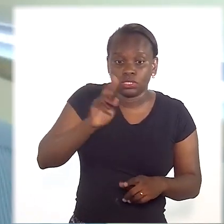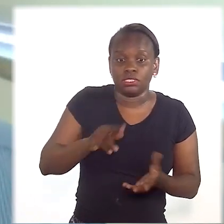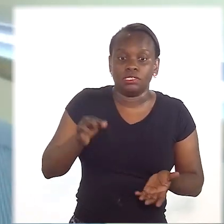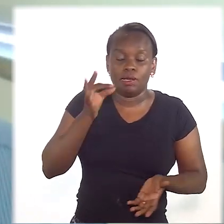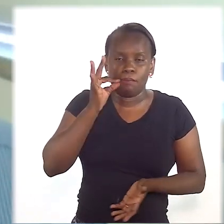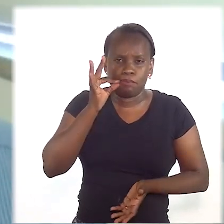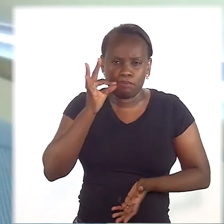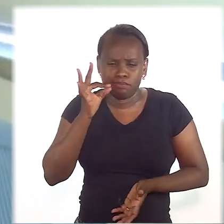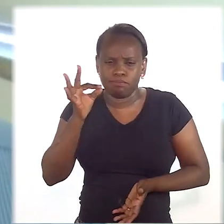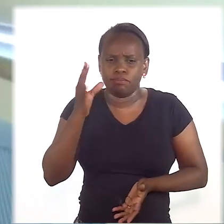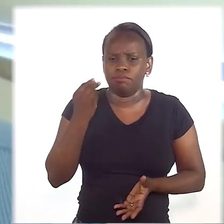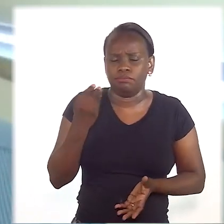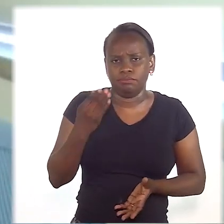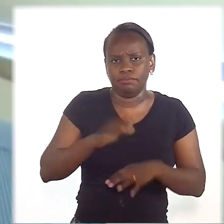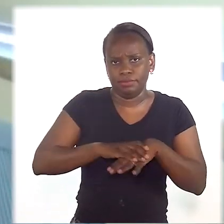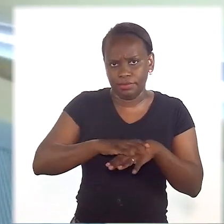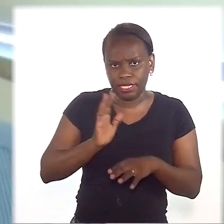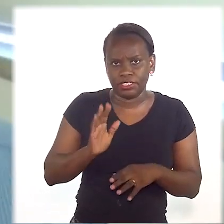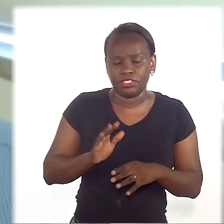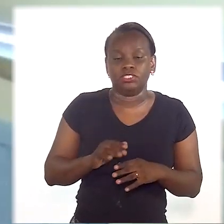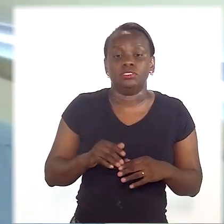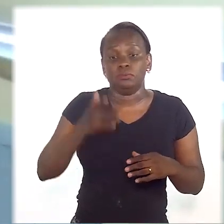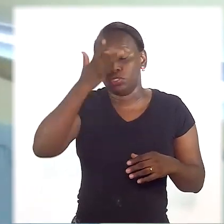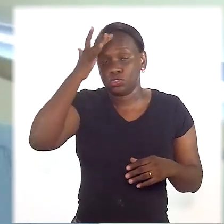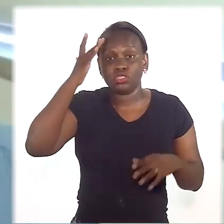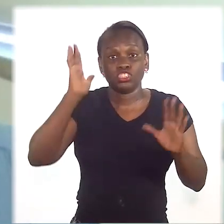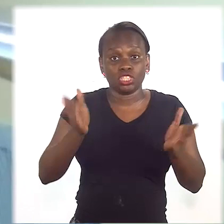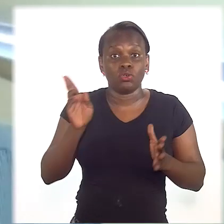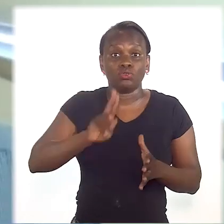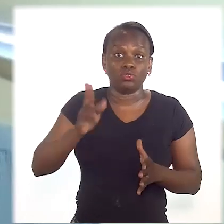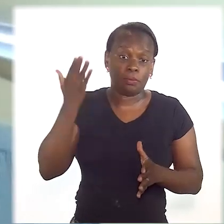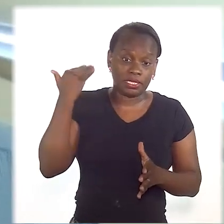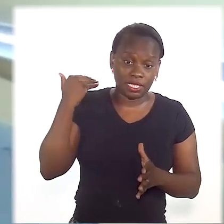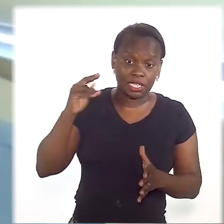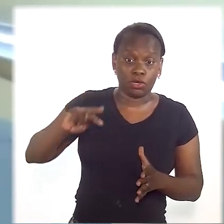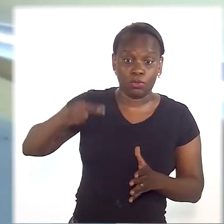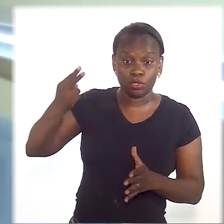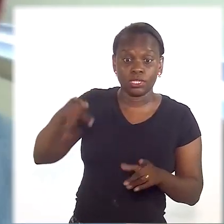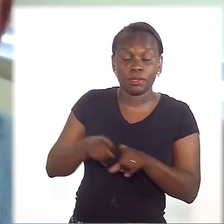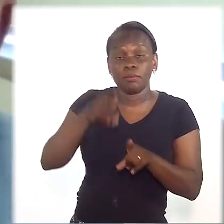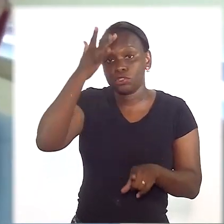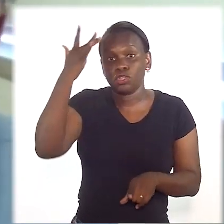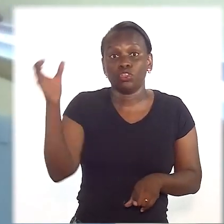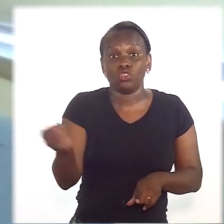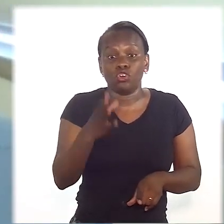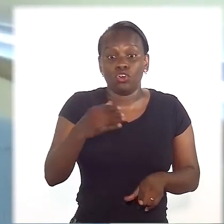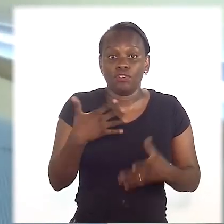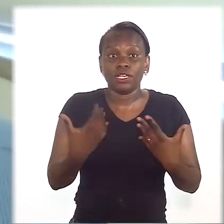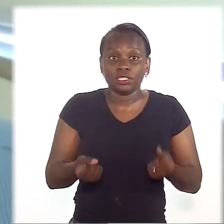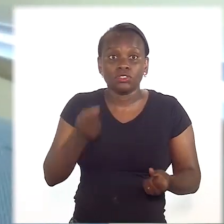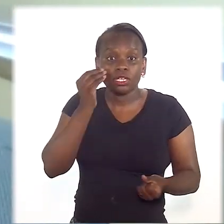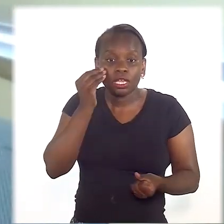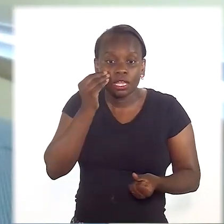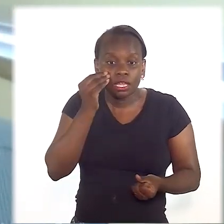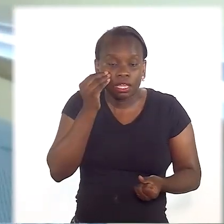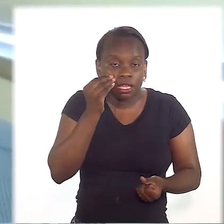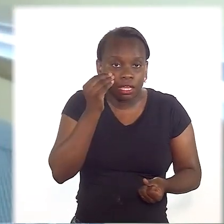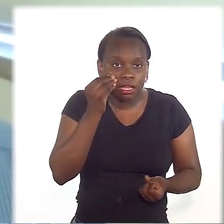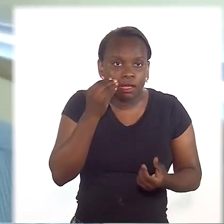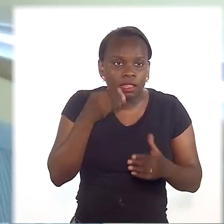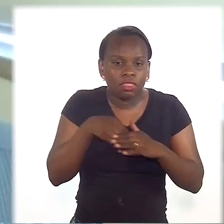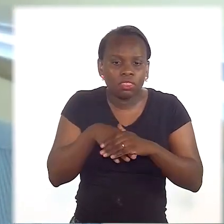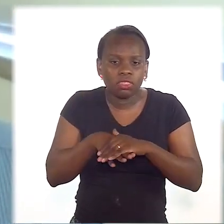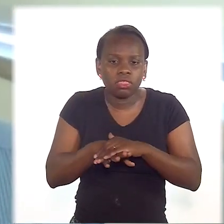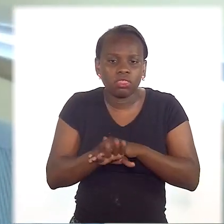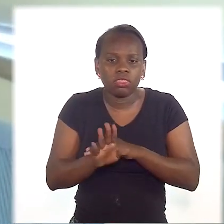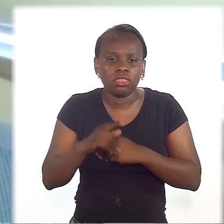consumo desta substância por aqueles que já utilizavam e por novos que também adentraram ao